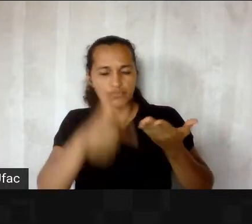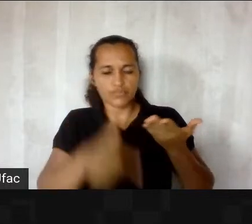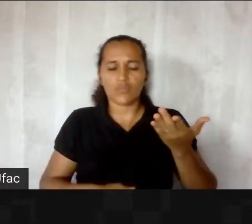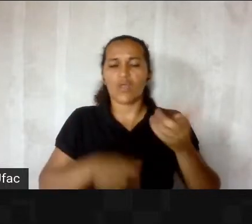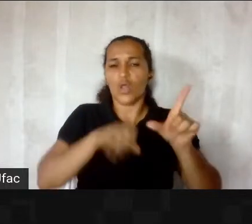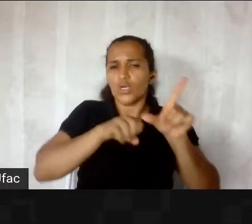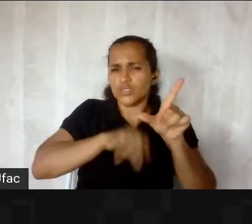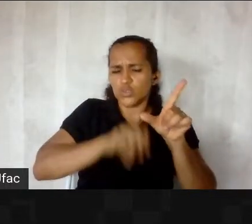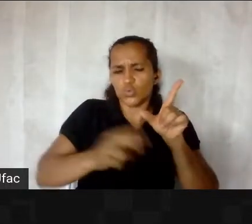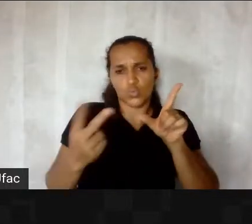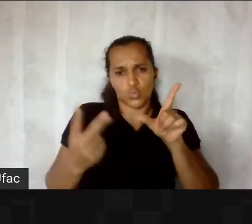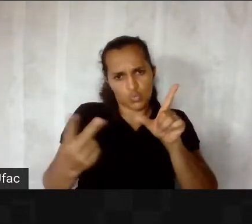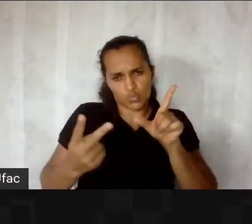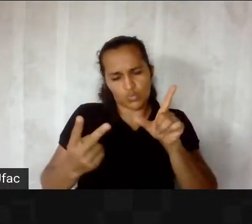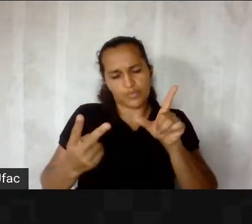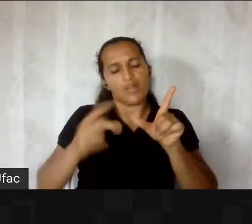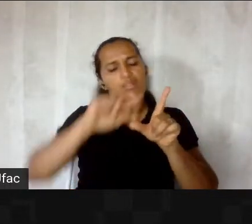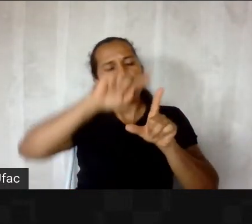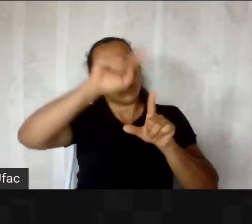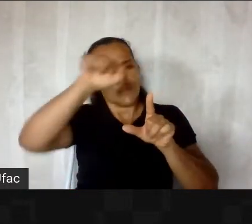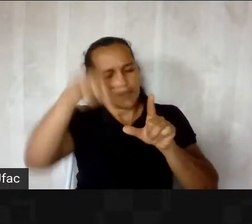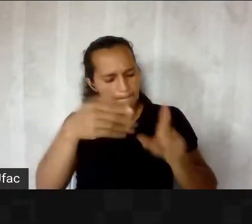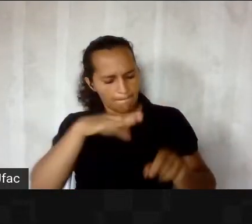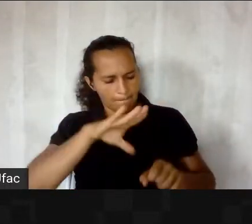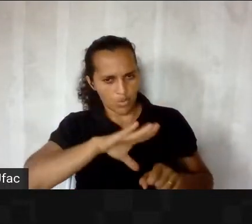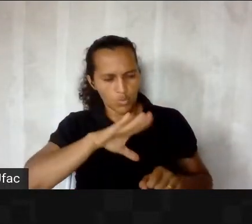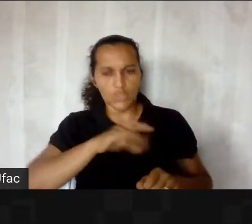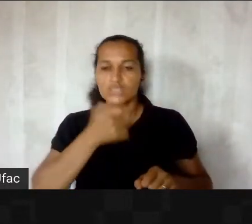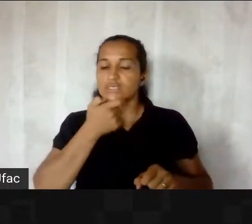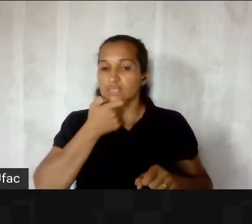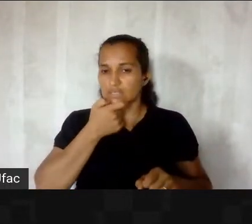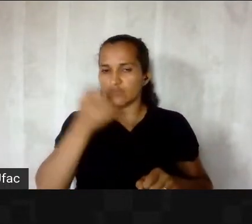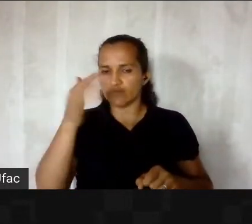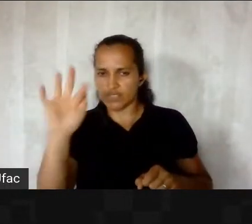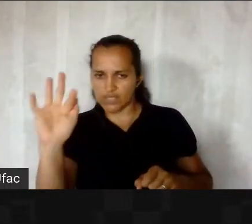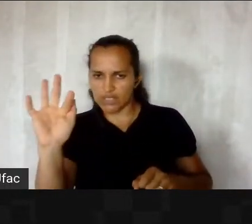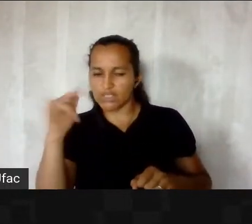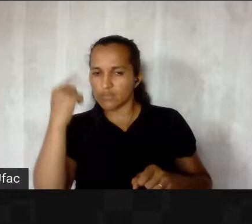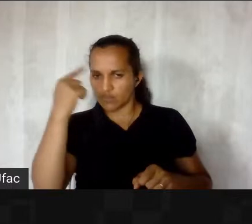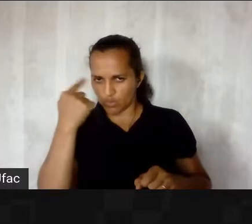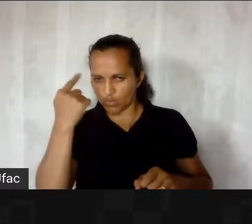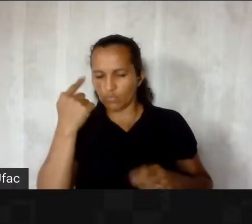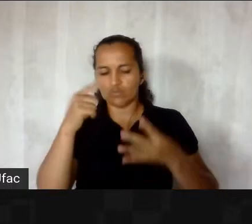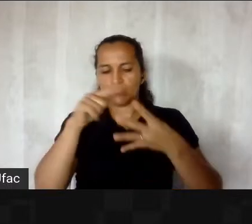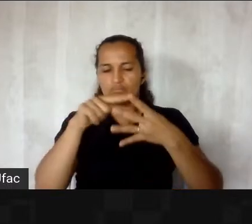depois de português, inglês, francês e espanhol.